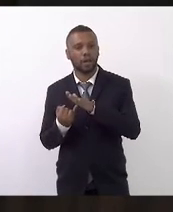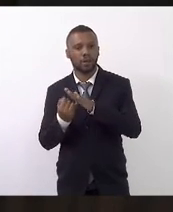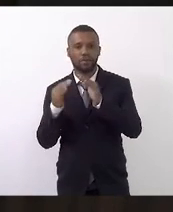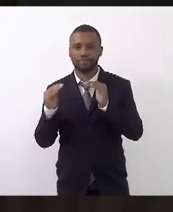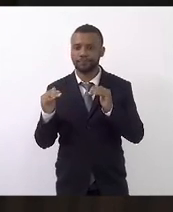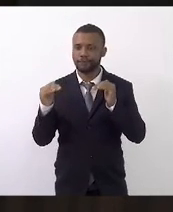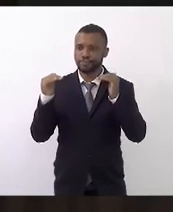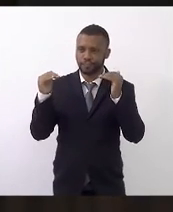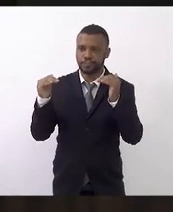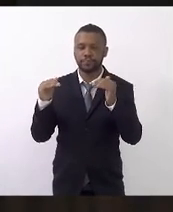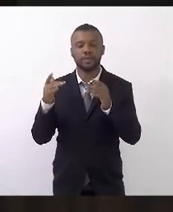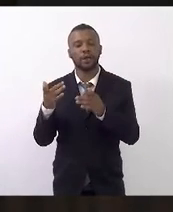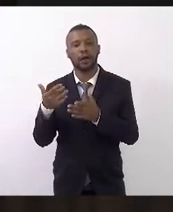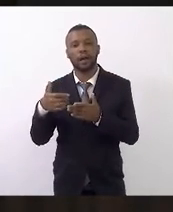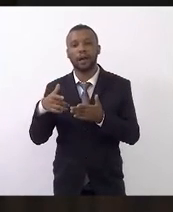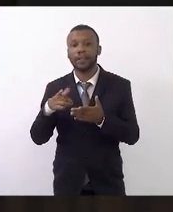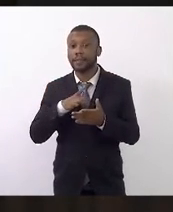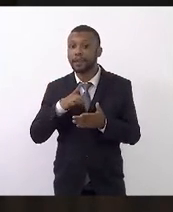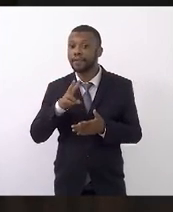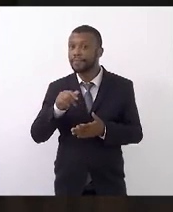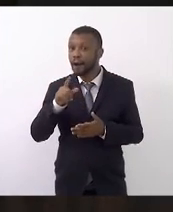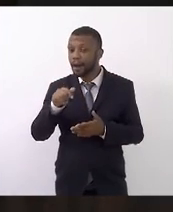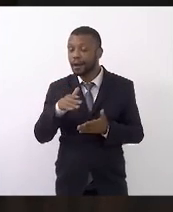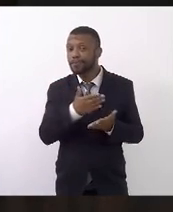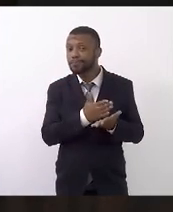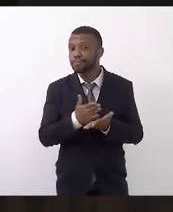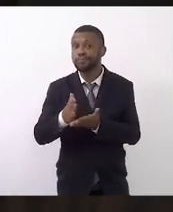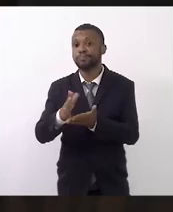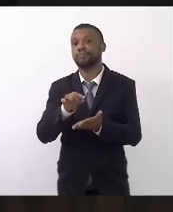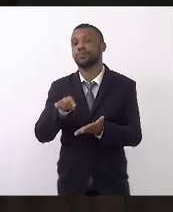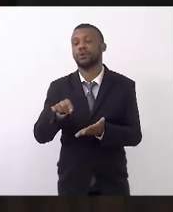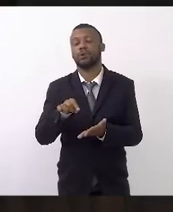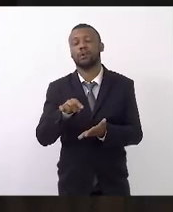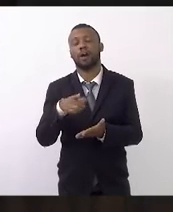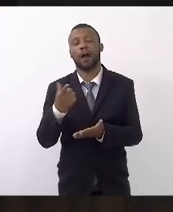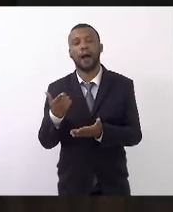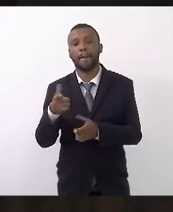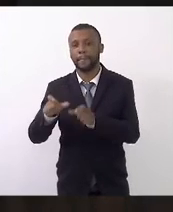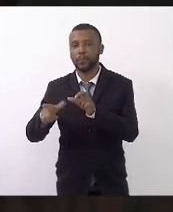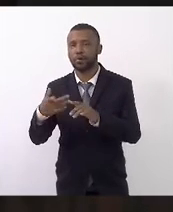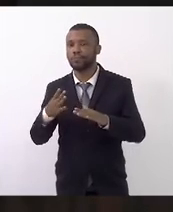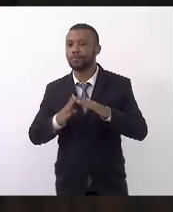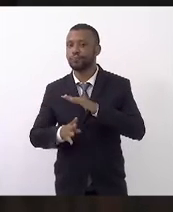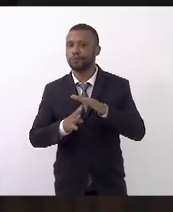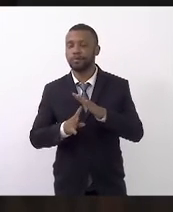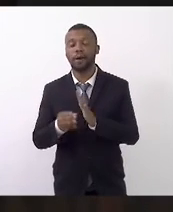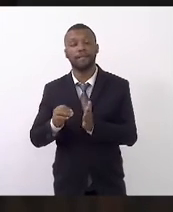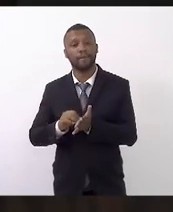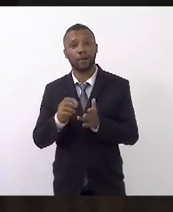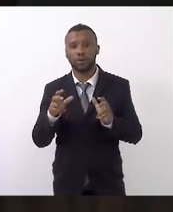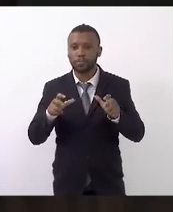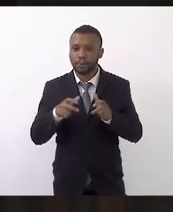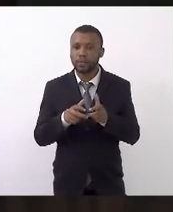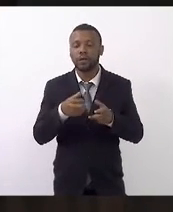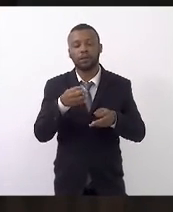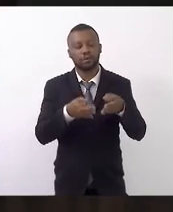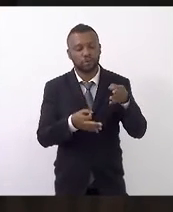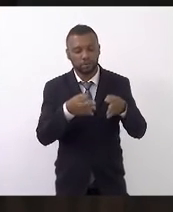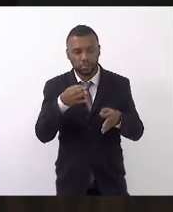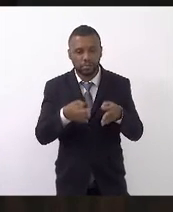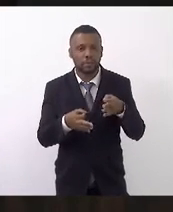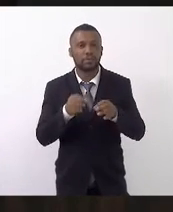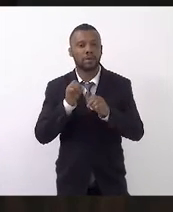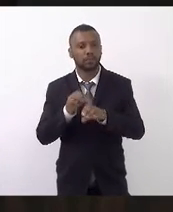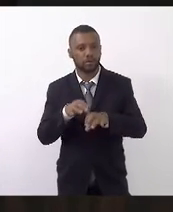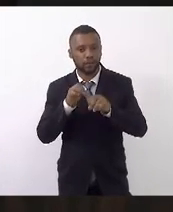Janeiro a destinar vagas ociosas a refugiados. Pendendo de parecer das Comissões de Constituição e Justiça, de Educação, de